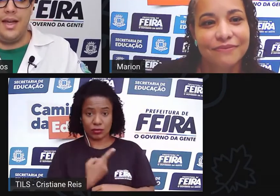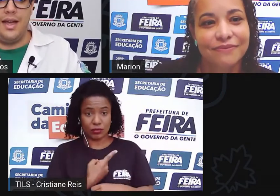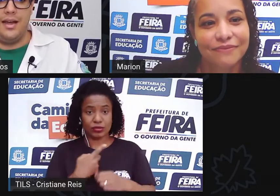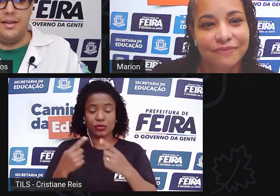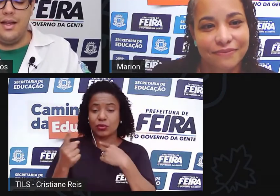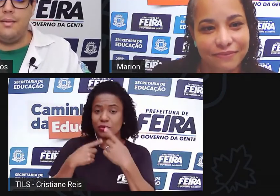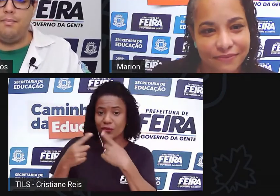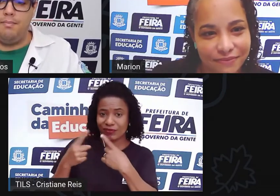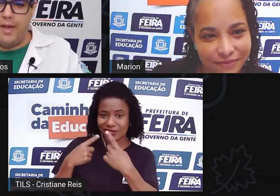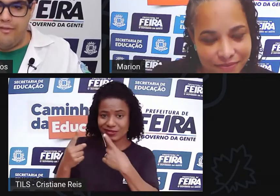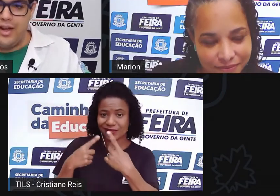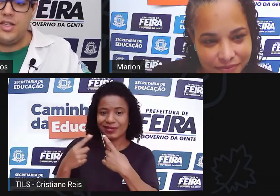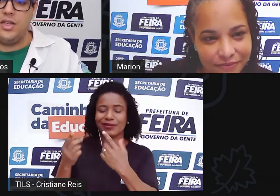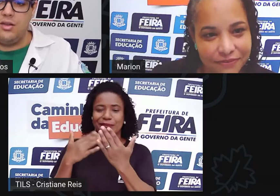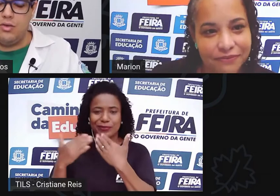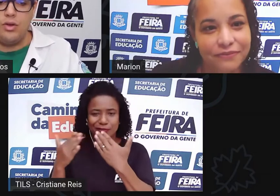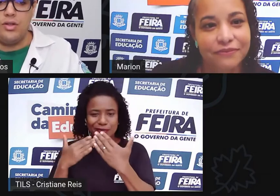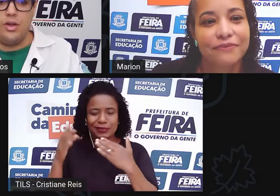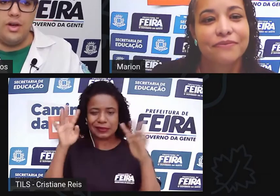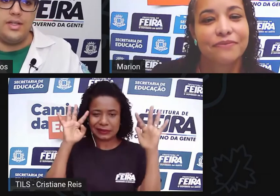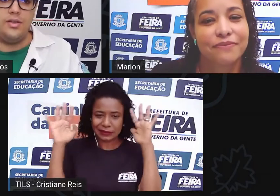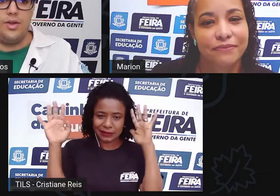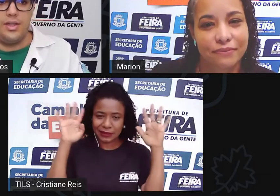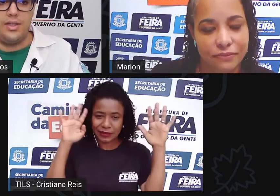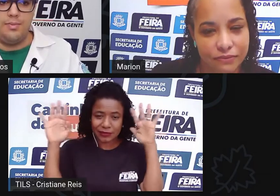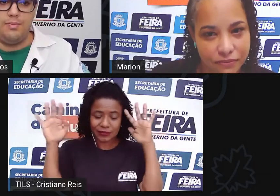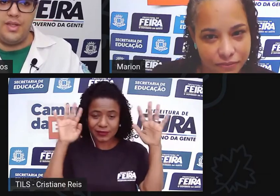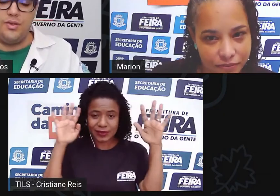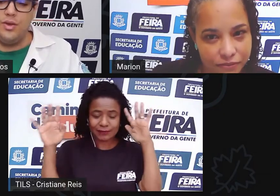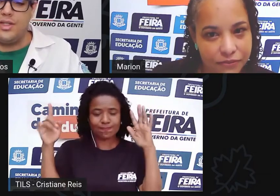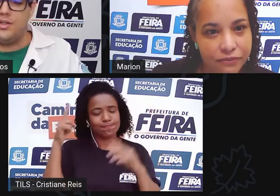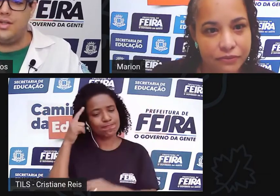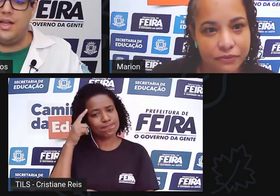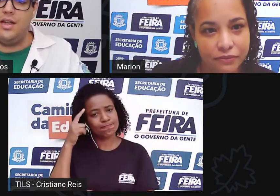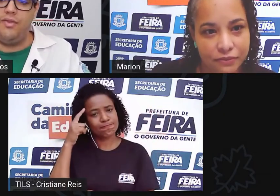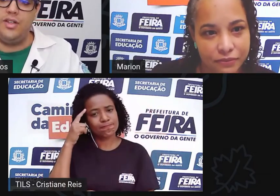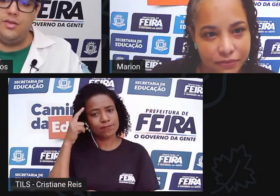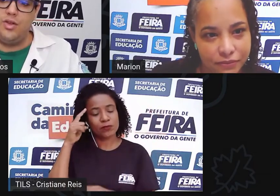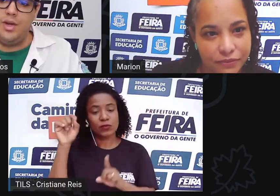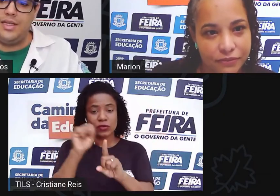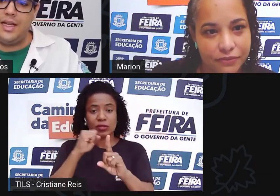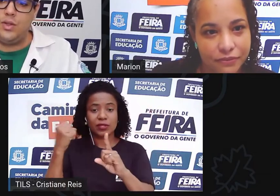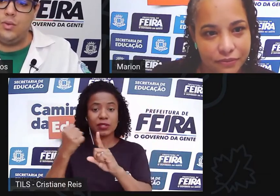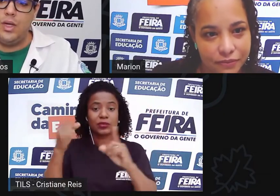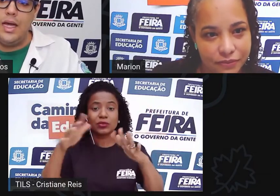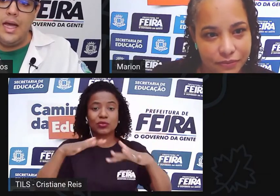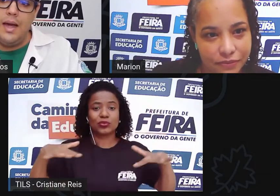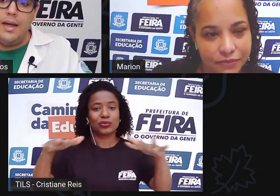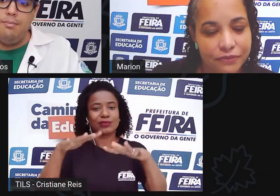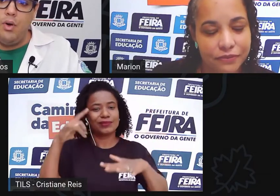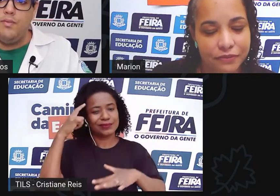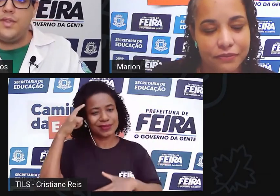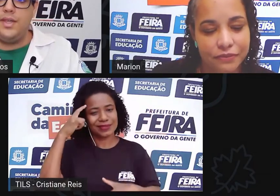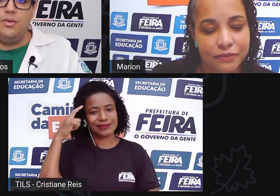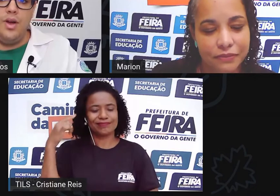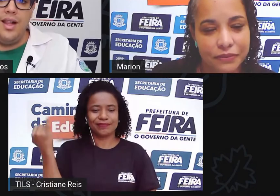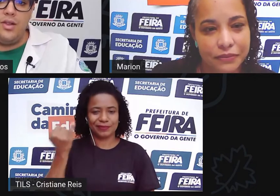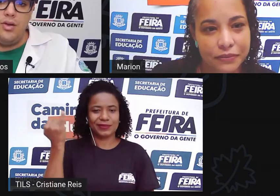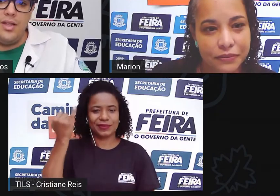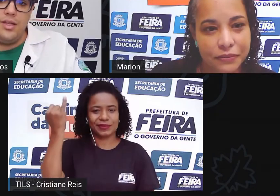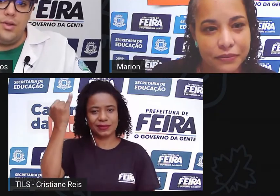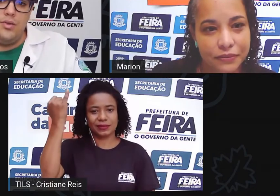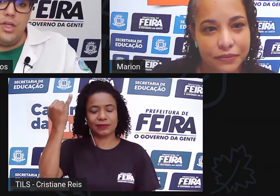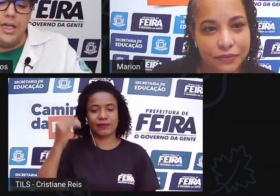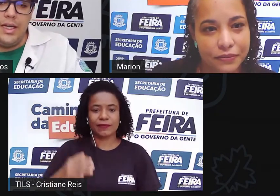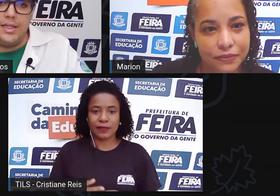precisa estar, né, refletindo, todos nós, todas as pessoas da sociedade refletindo sobre esse assunto. Bom, segundo o